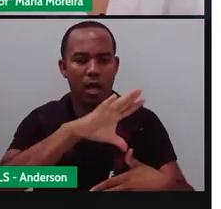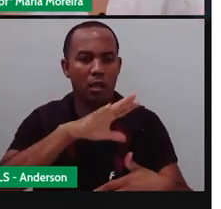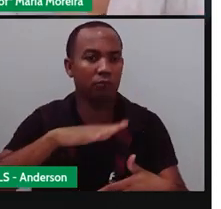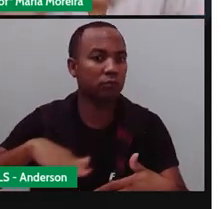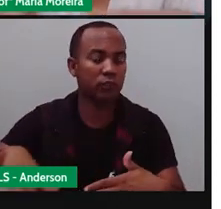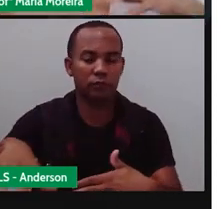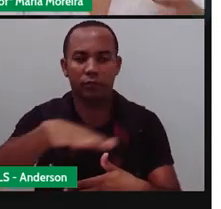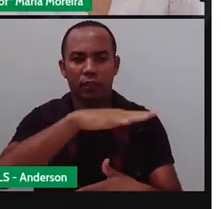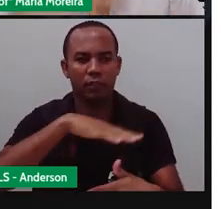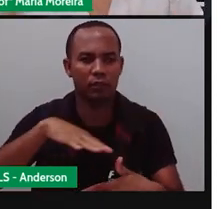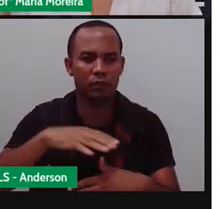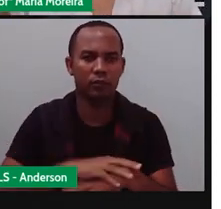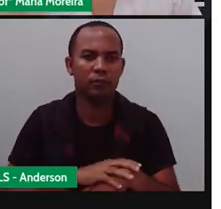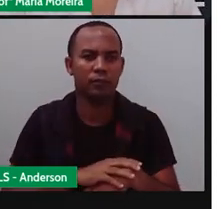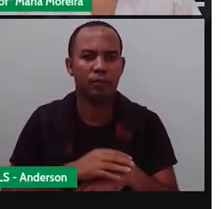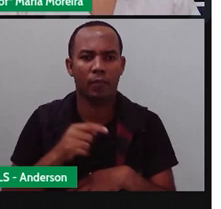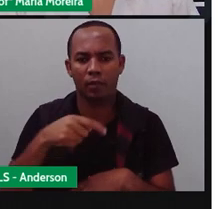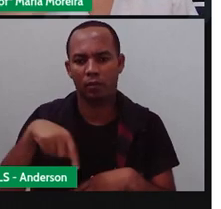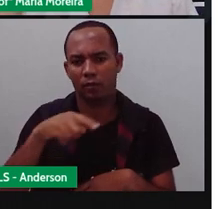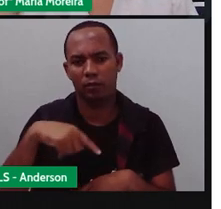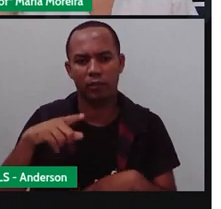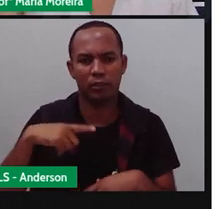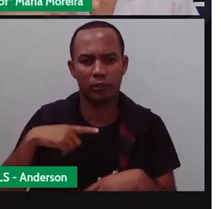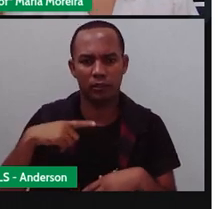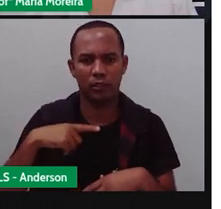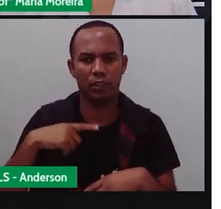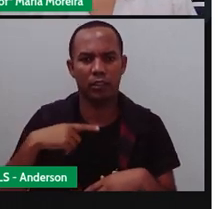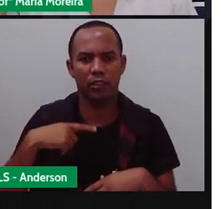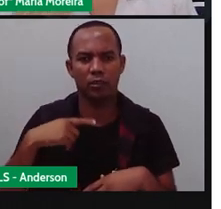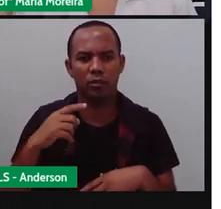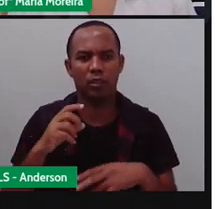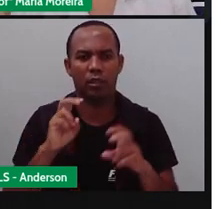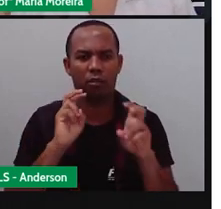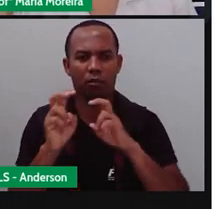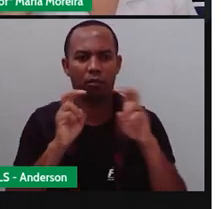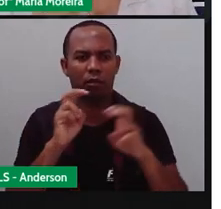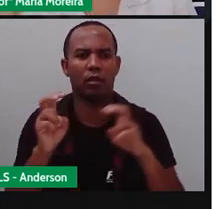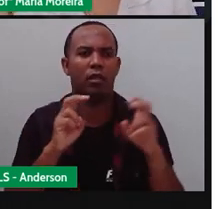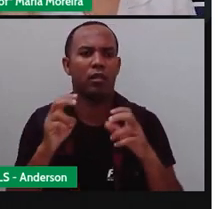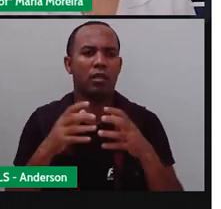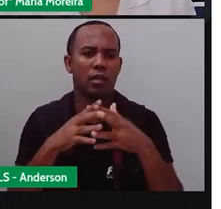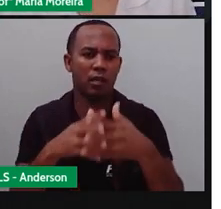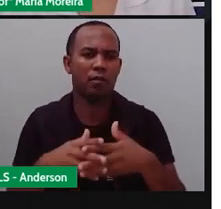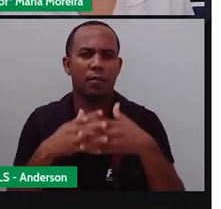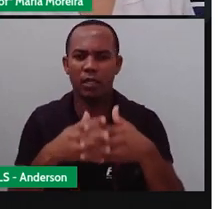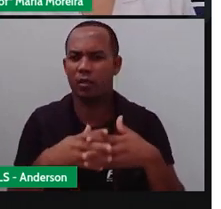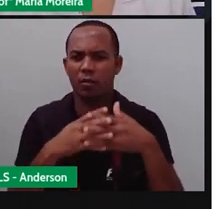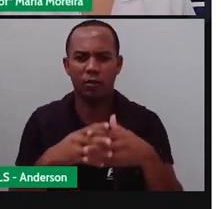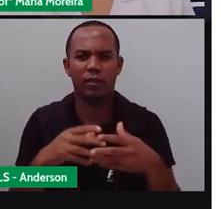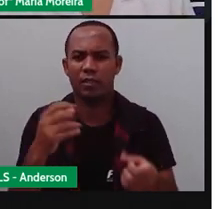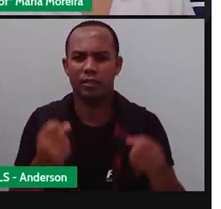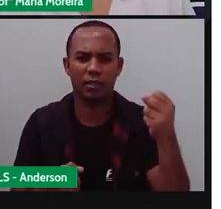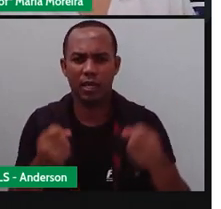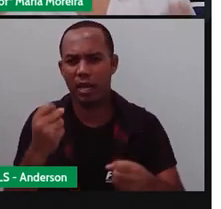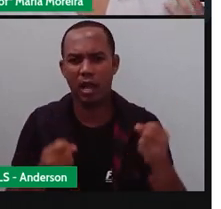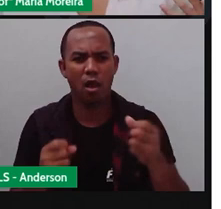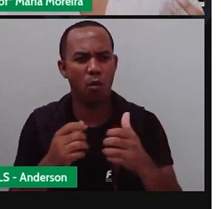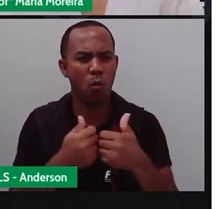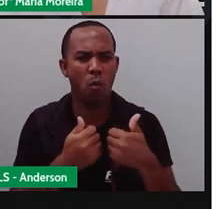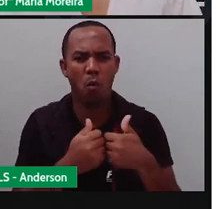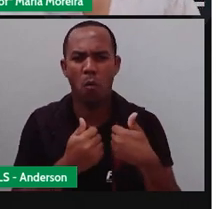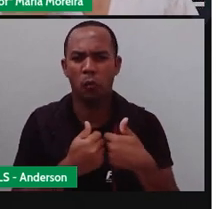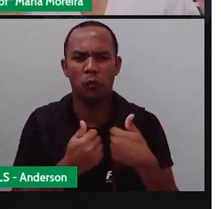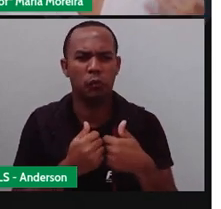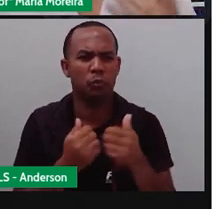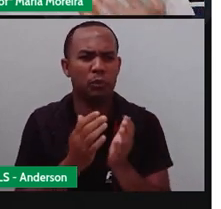solo e aí a gente tem o que as ferrovias né o texto tem metrô gente tem os carros caminhões tudo isso